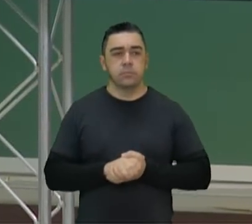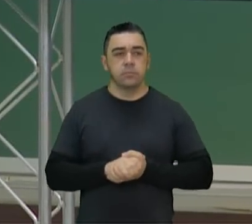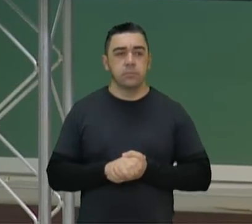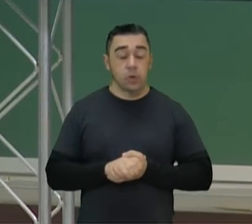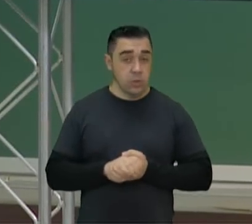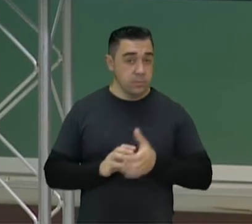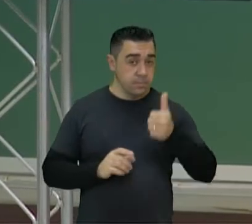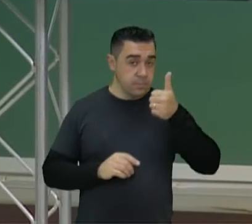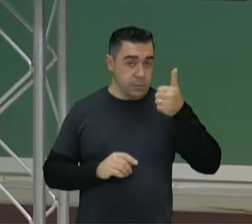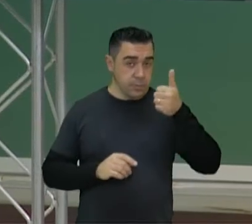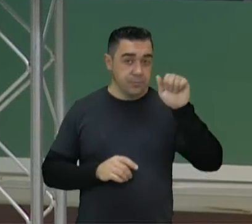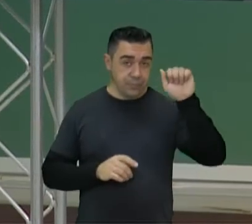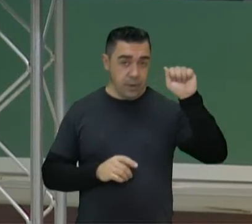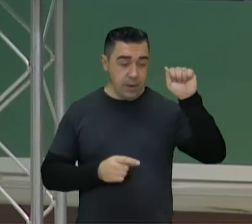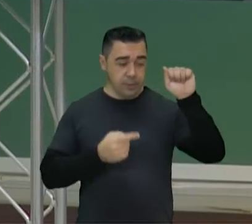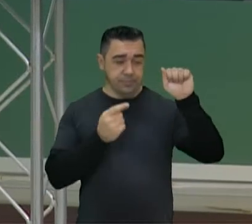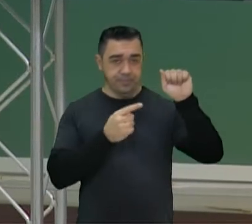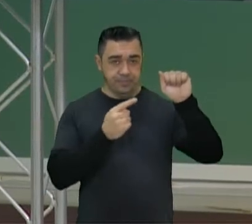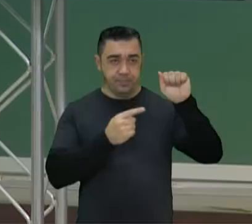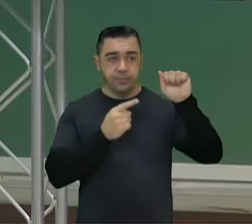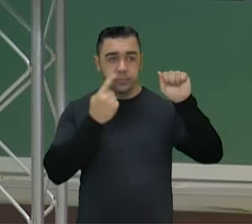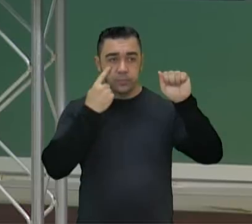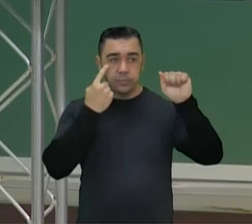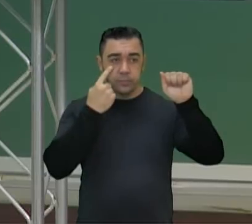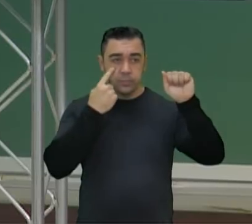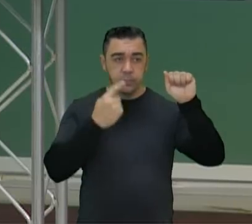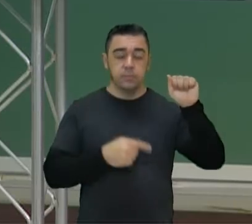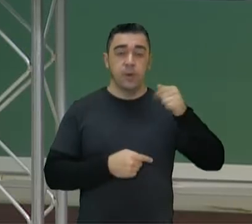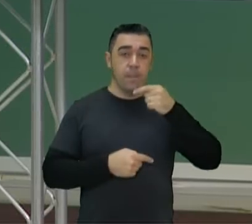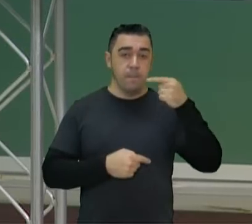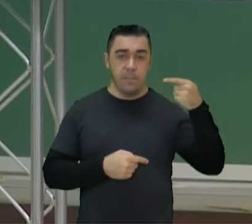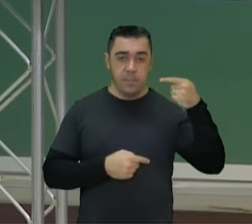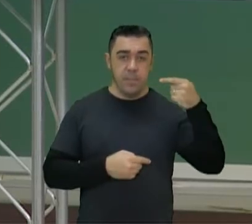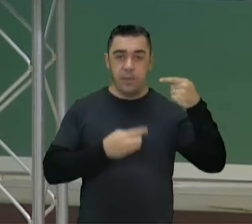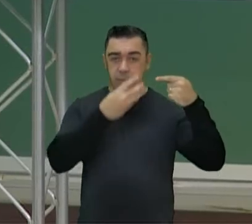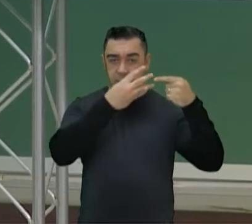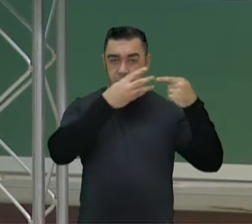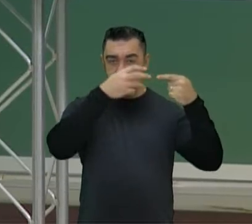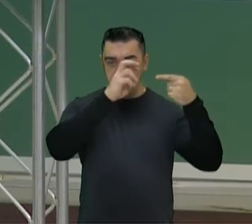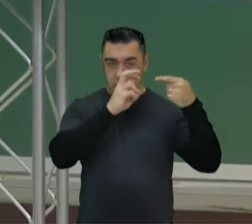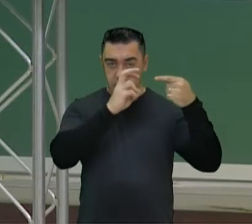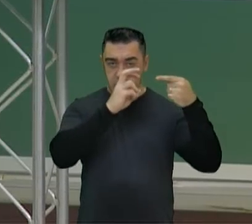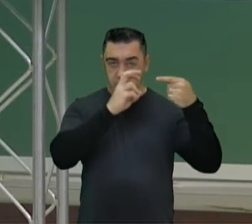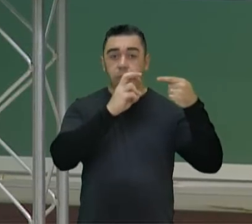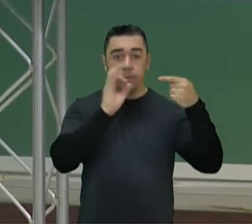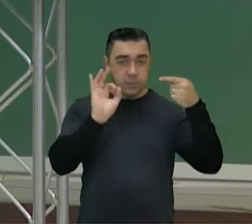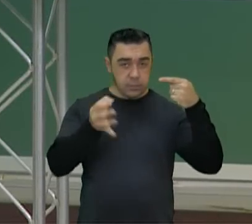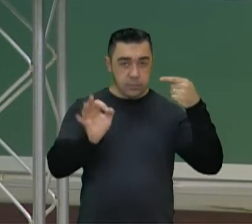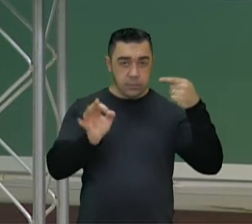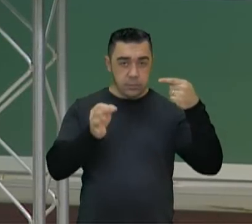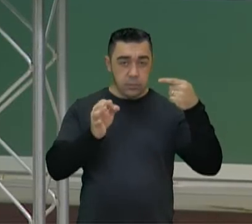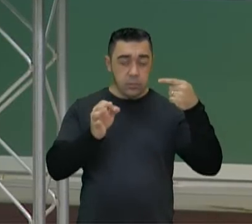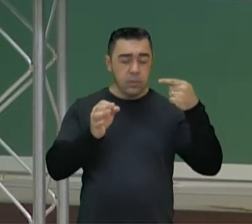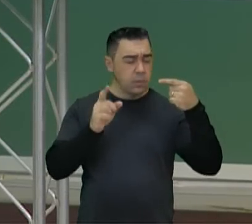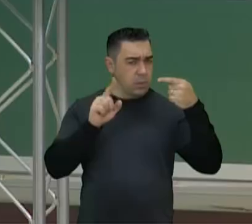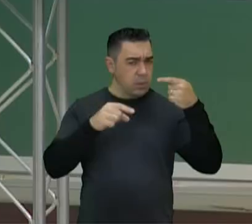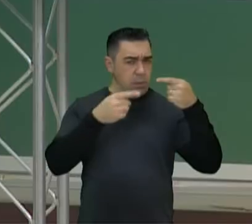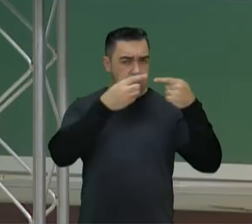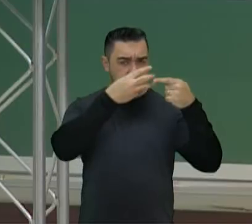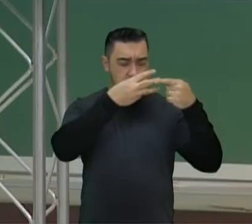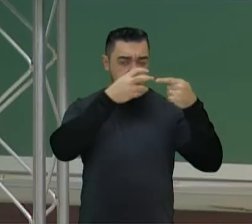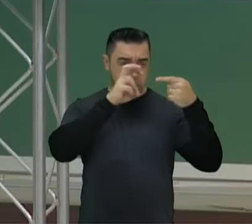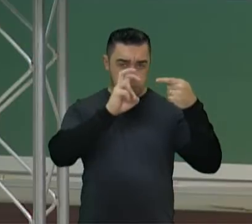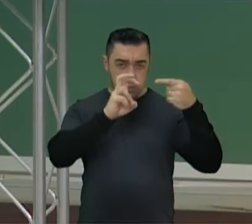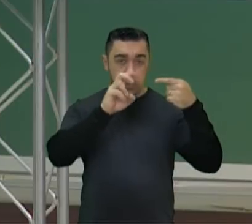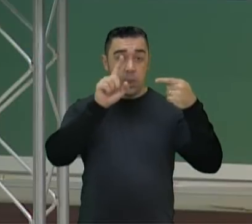Nesse primeiro exercício, na letra A, verifique que você tem um módulo negativo, 35. Esse